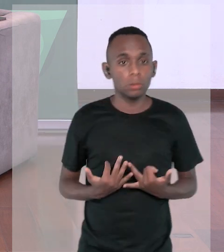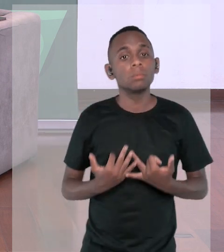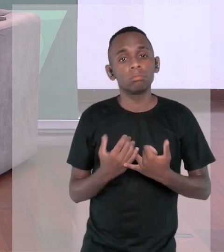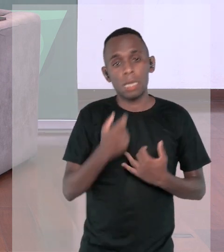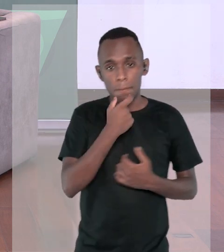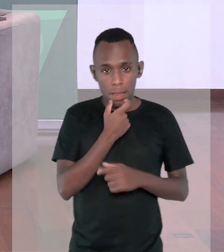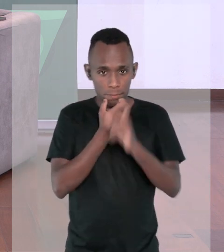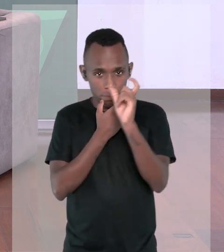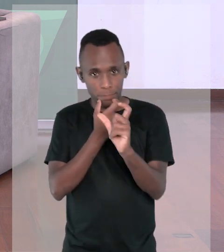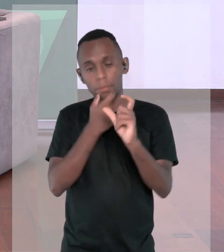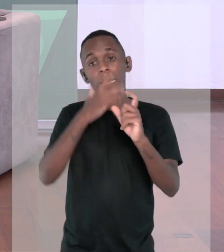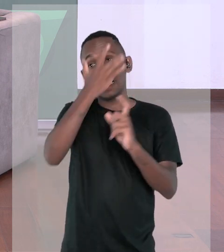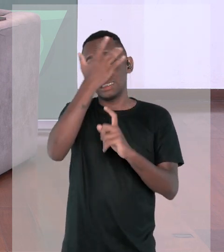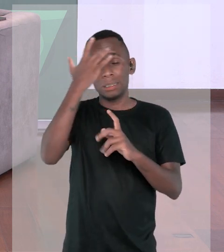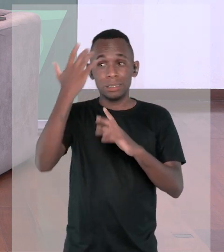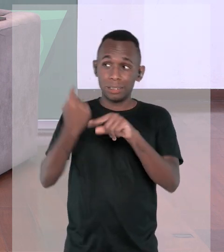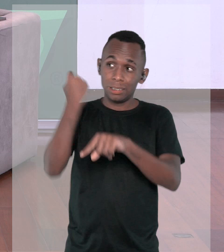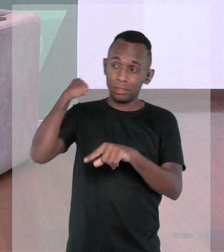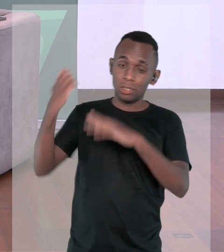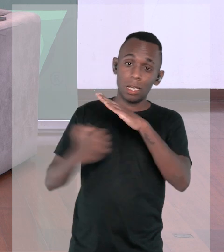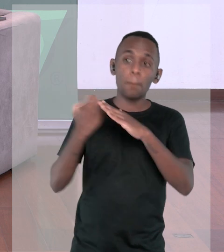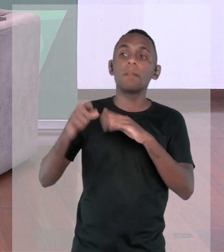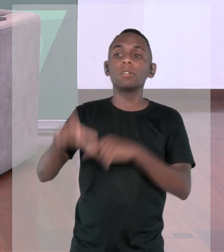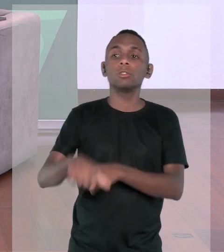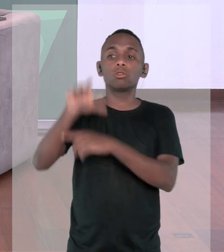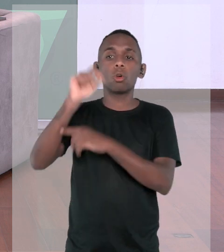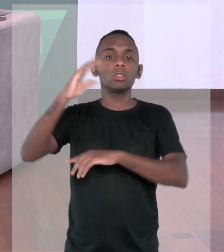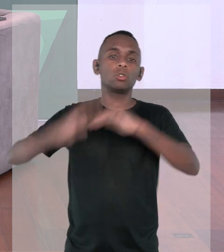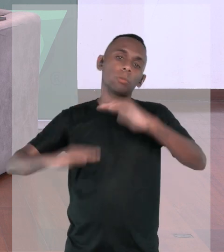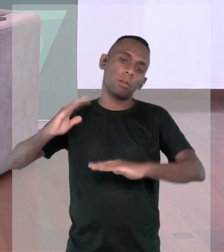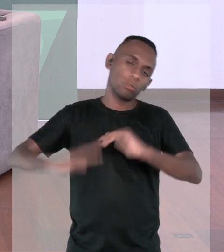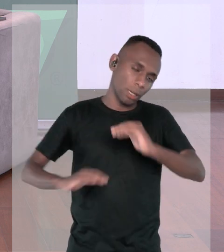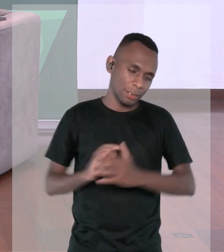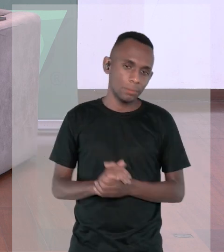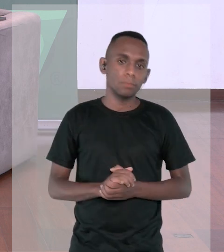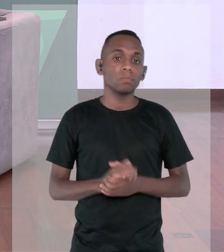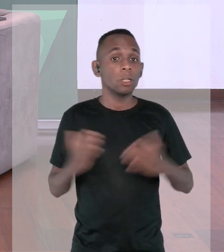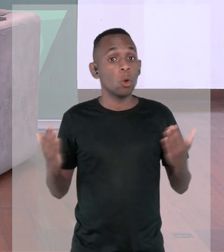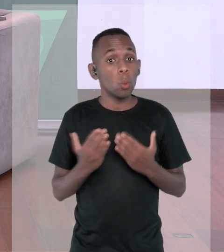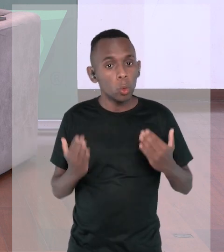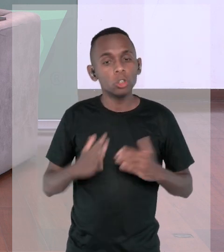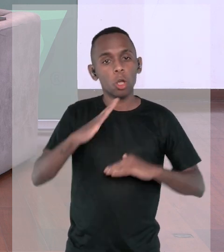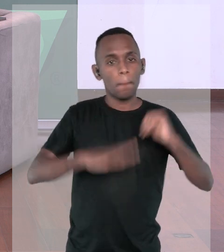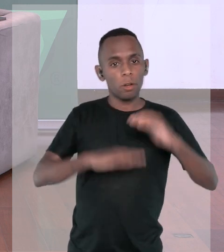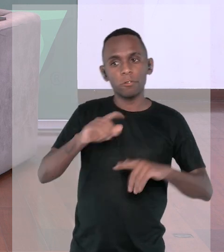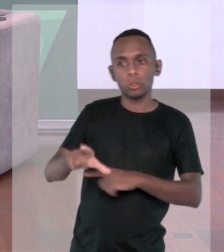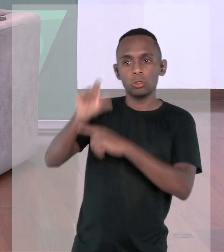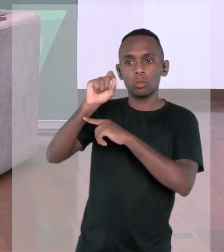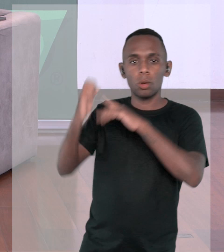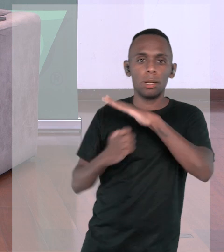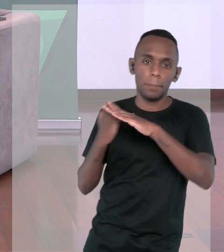branding. Antigamente, as empresas escolhiam os profissionais. Hoje, os profissionais escolhem